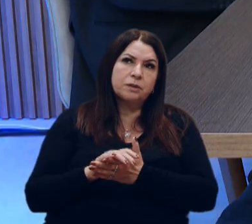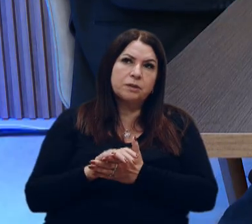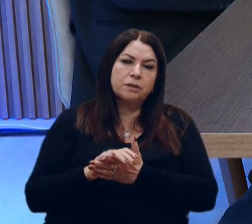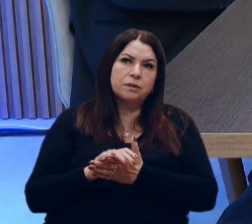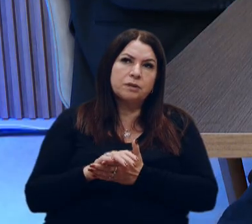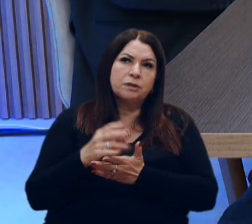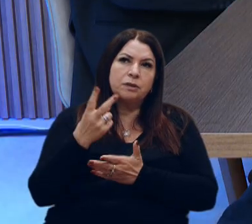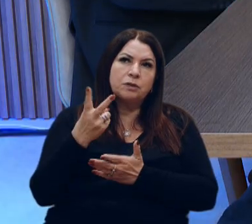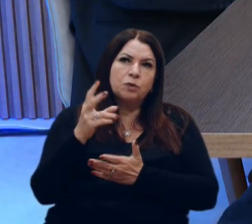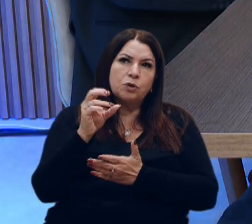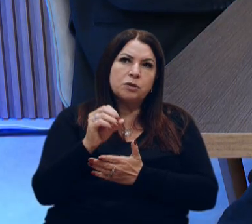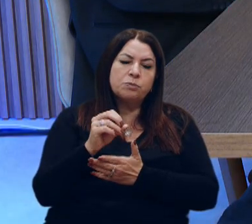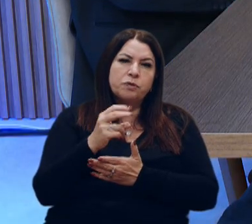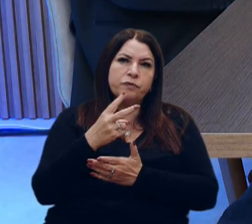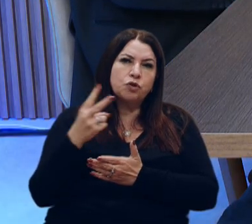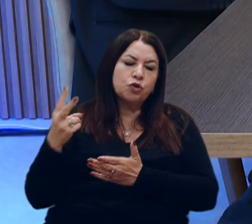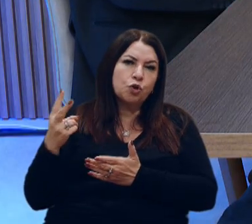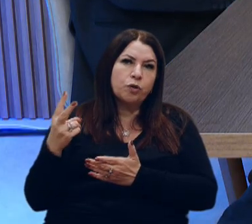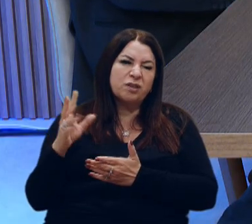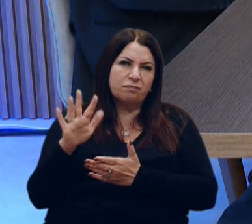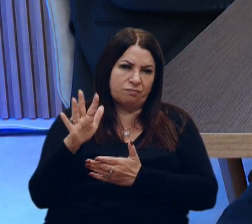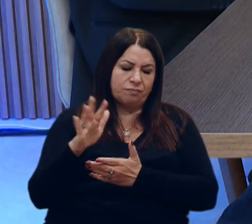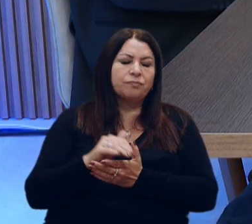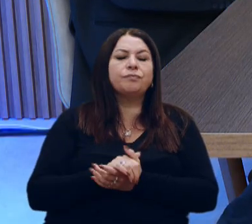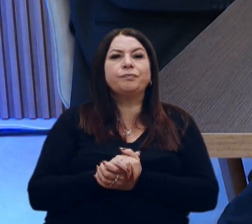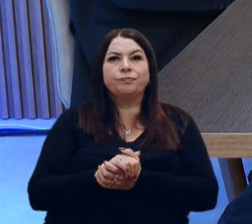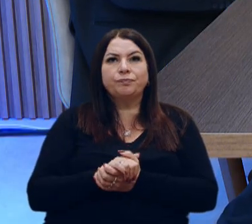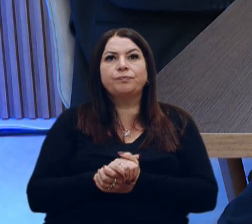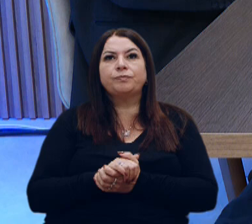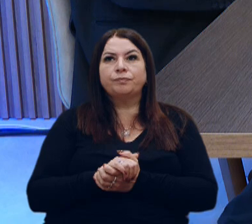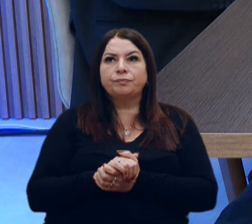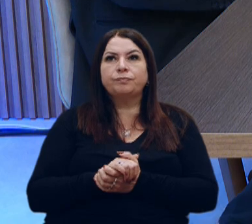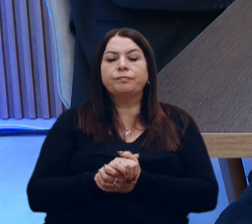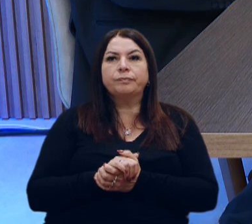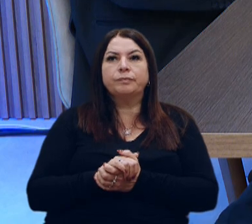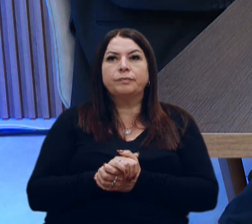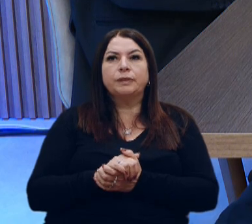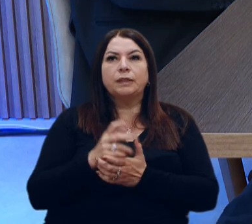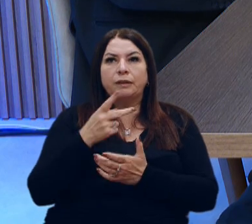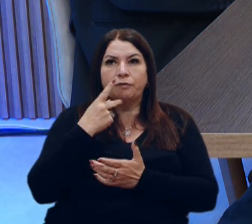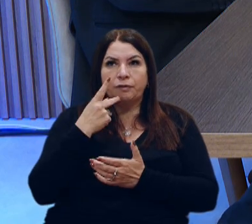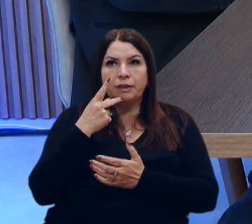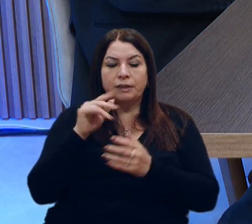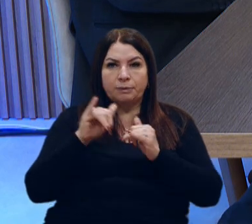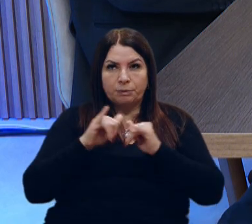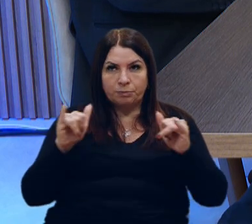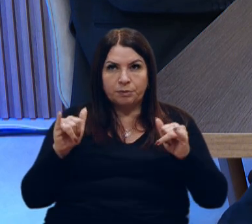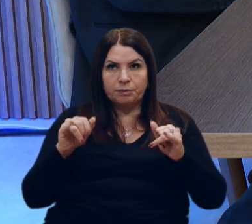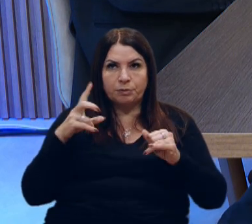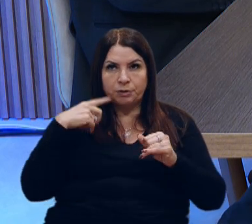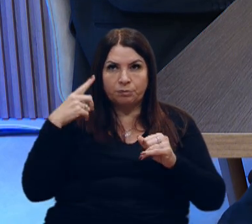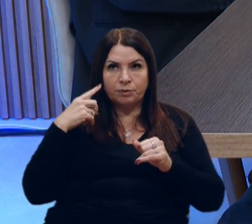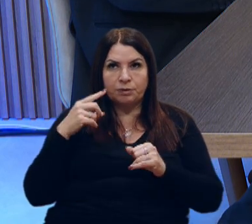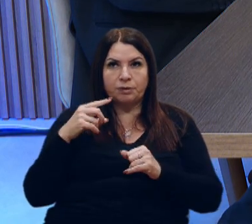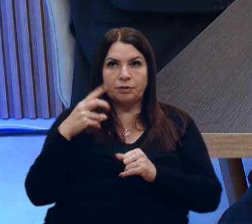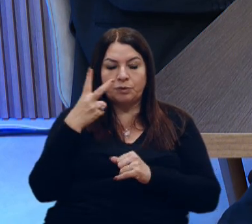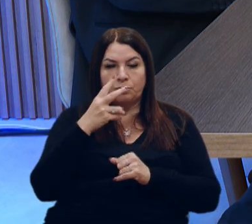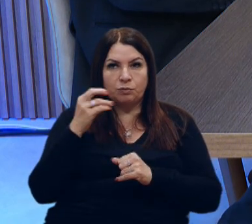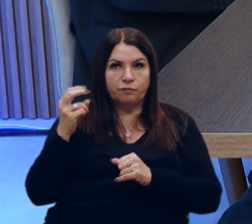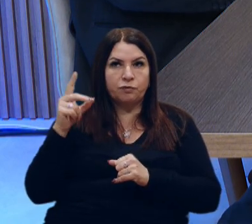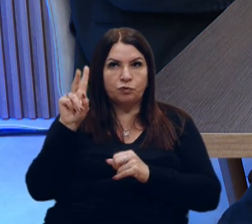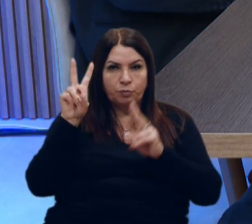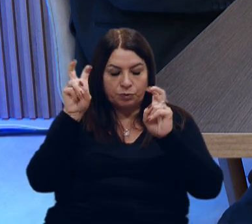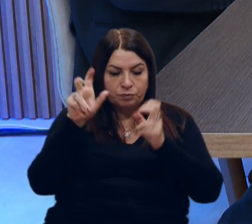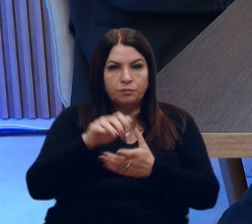de 2022, por aí, em torno disso aí, tá. Né? Então, que eu até falei na minha campanha para deputado de 2022 sobre esse assunto